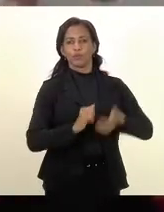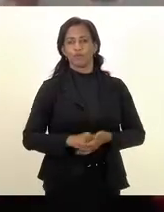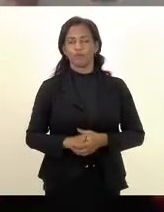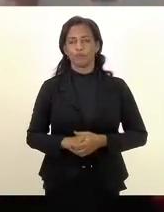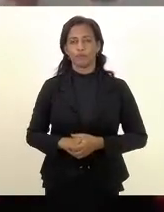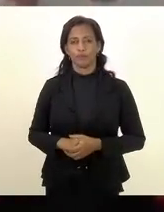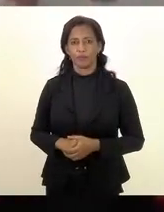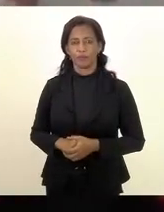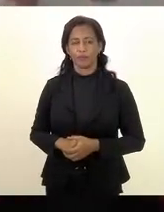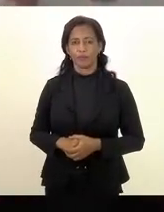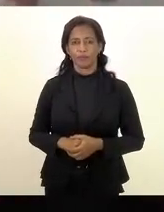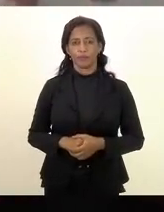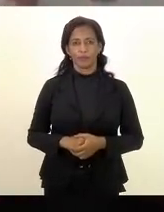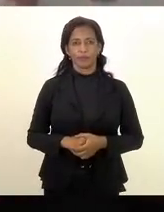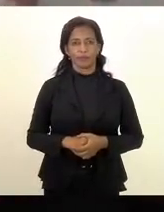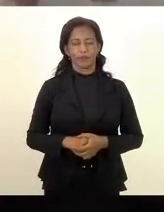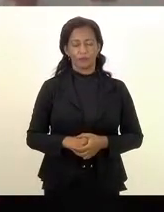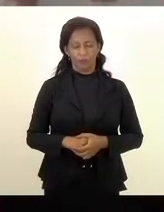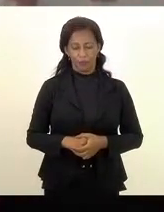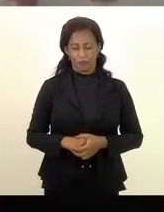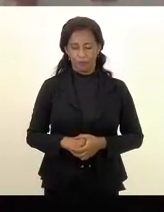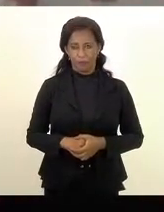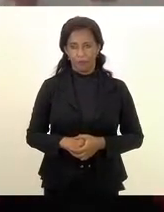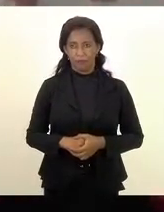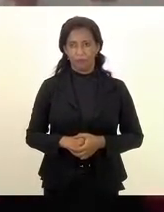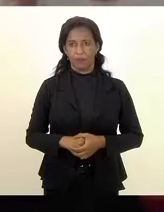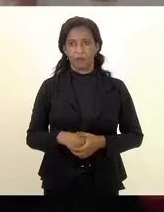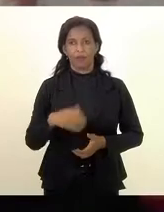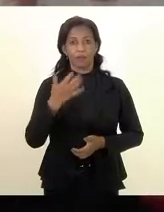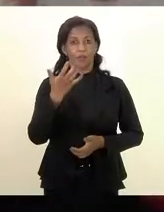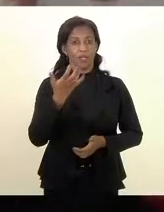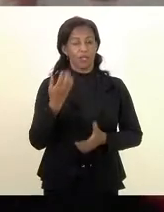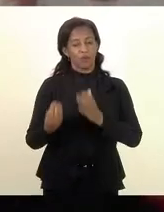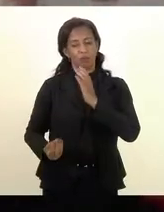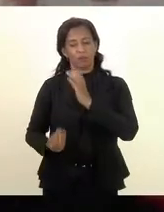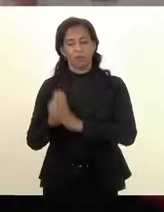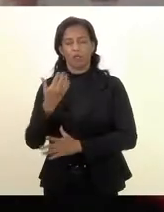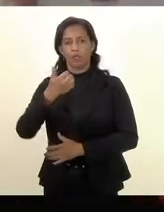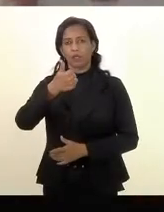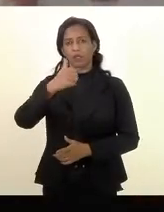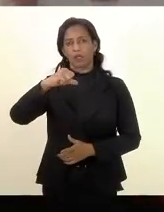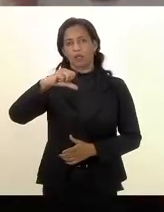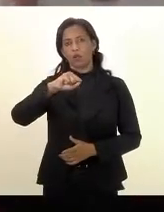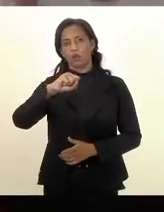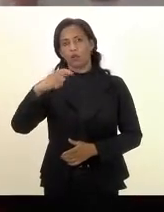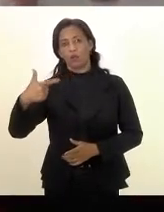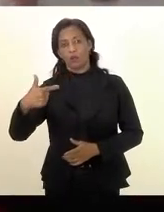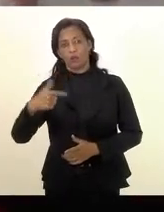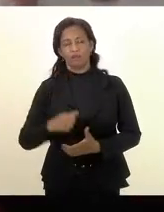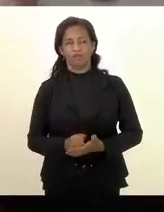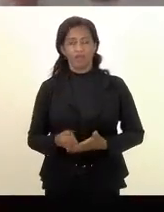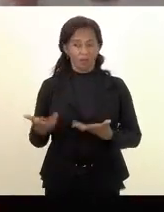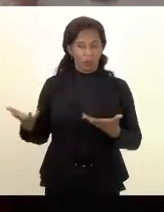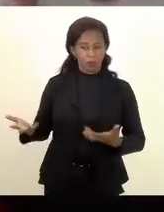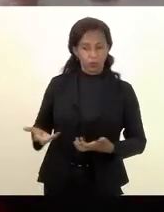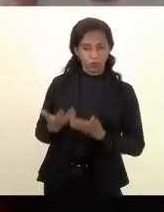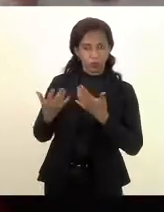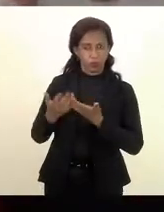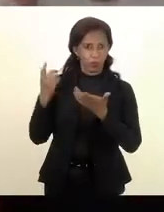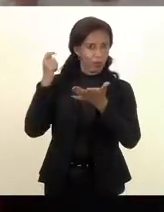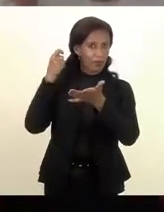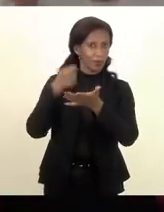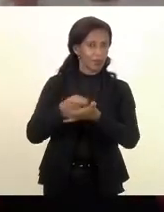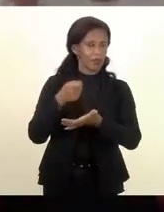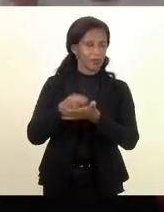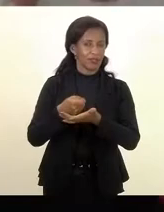Quirio que foi criado em 82 essa iniciativa é para garantir que a gente